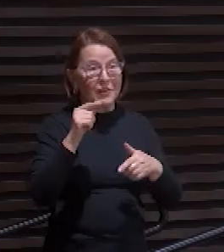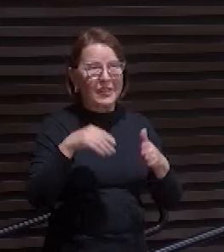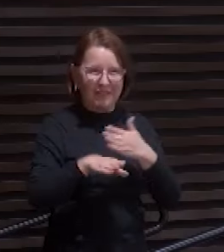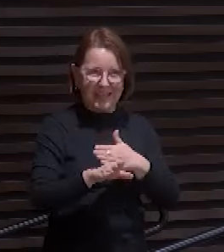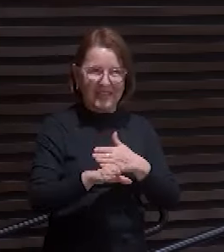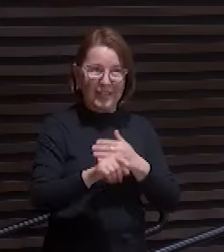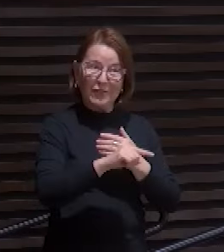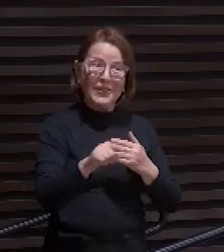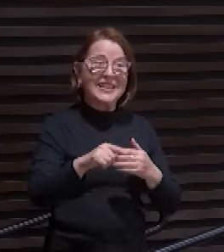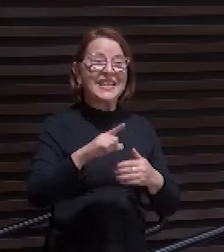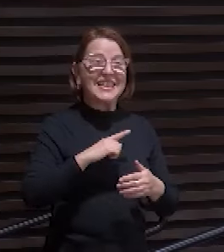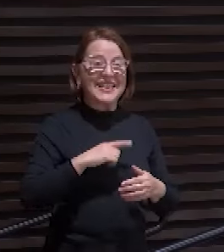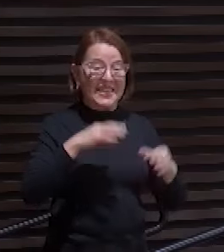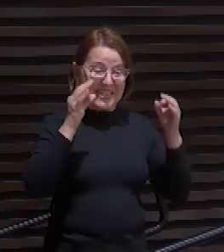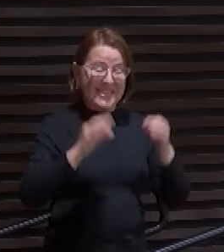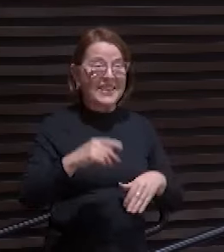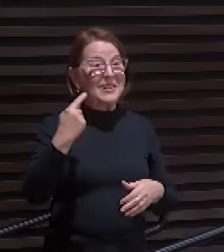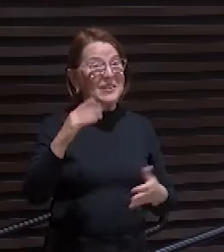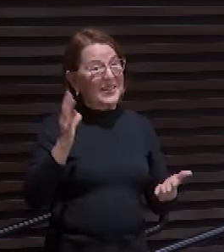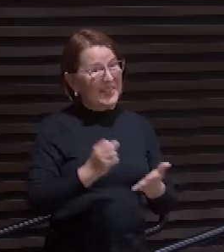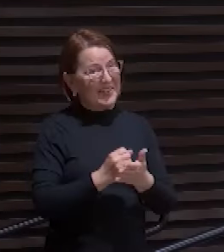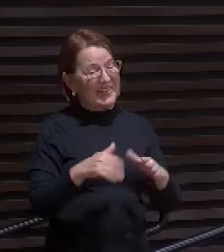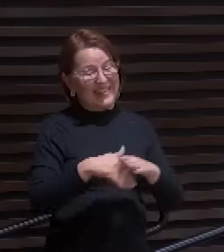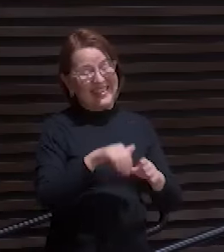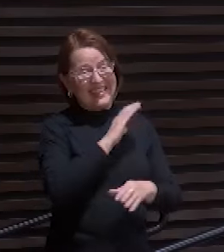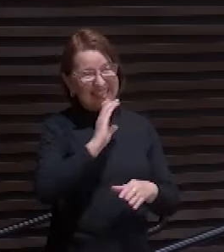salvação em Cristo? Olha.